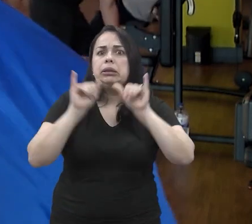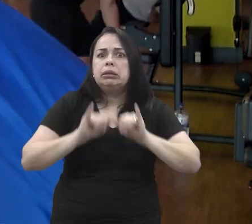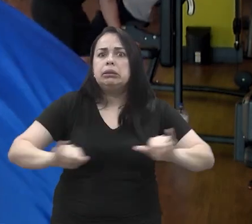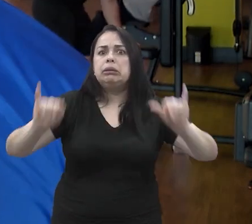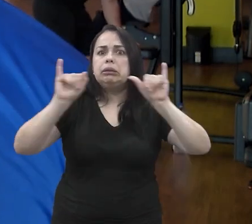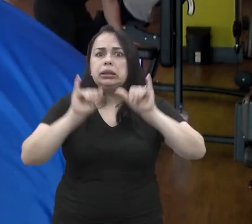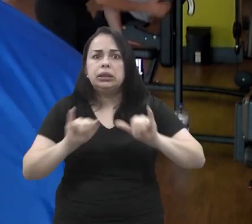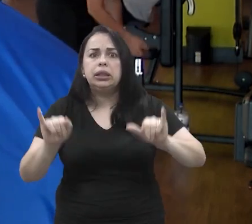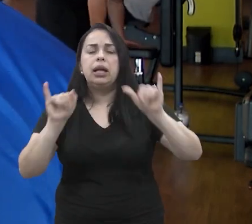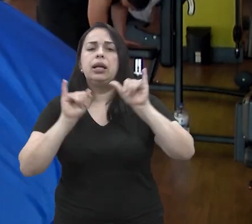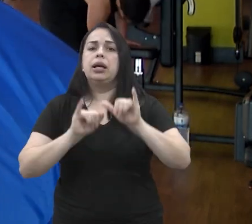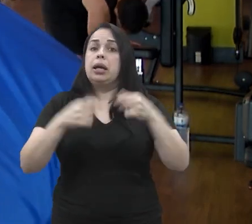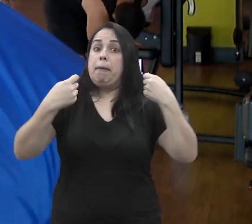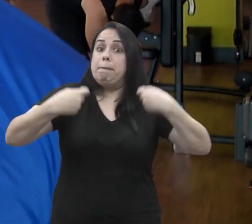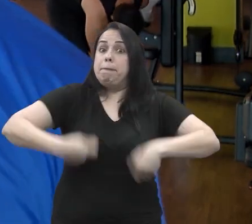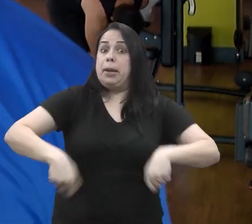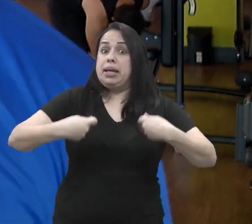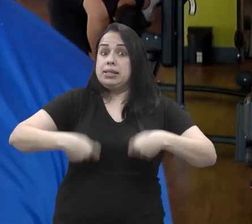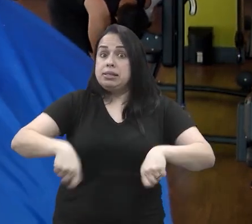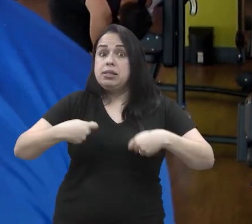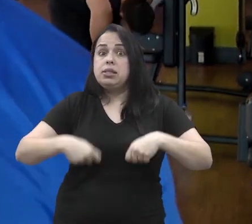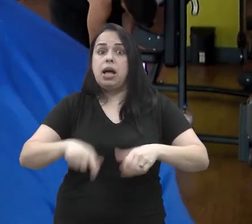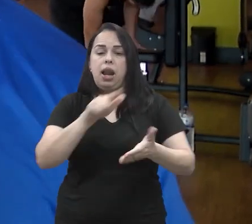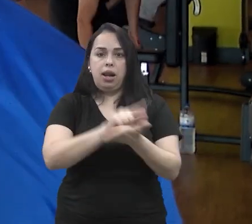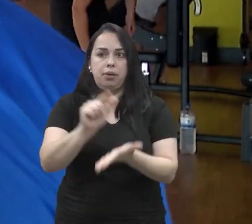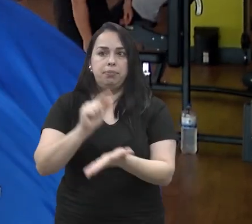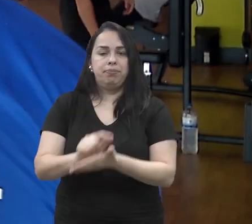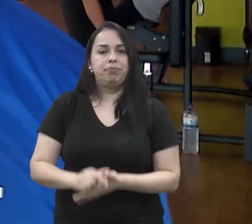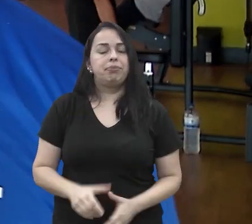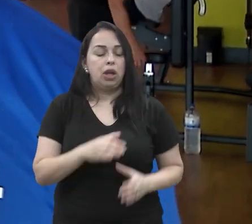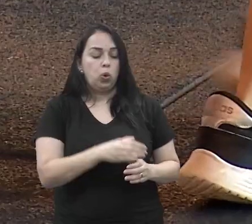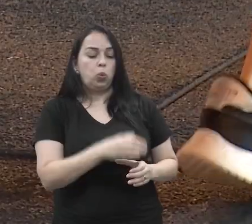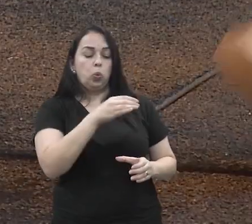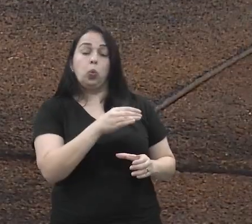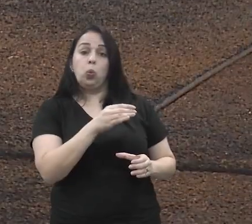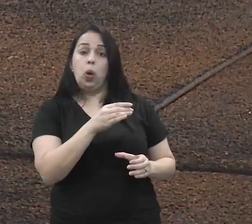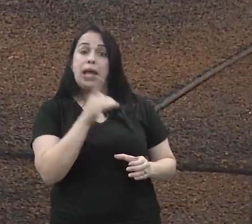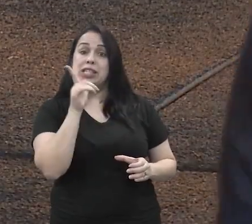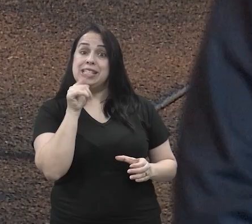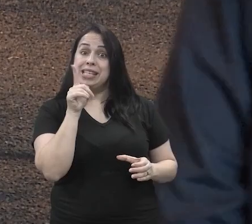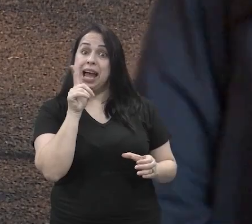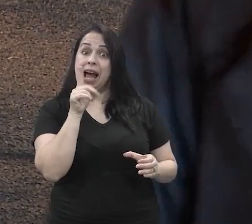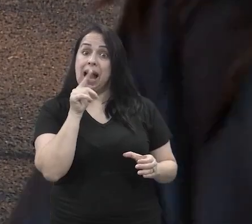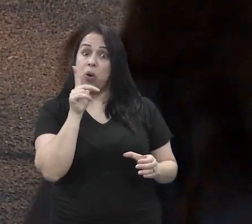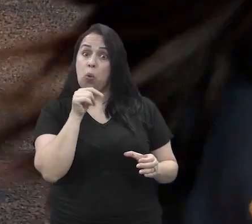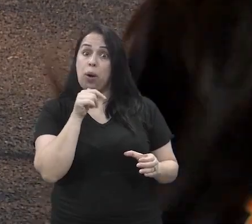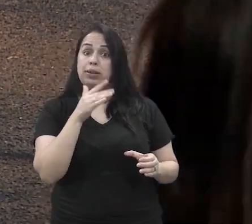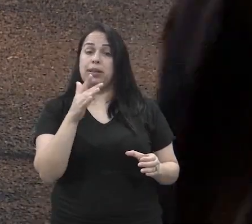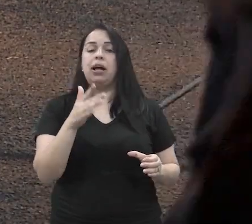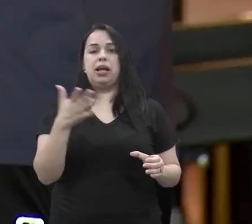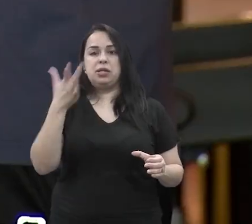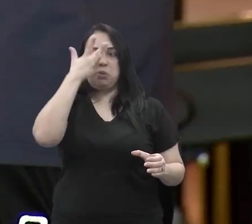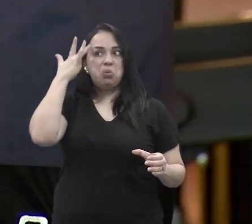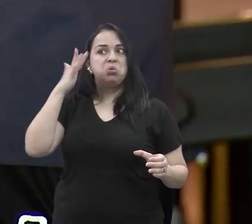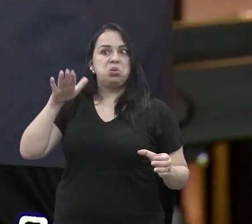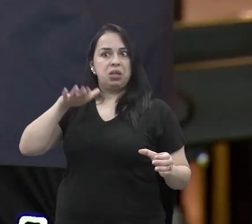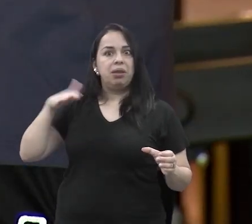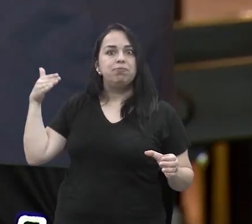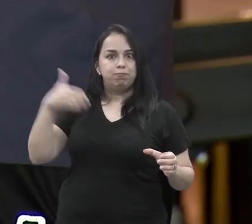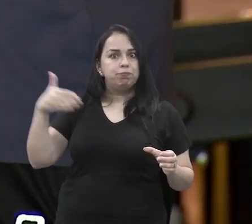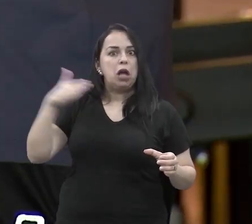tem um recado ali entre uma música e outra, avisando, falando que é importante. E a garrafinha de água, fiel companheira